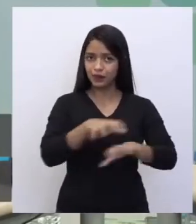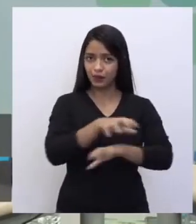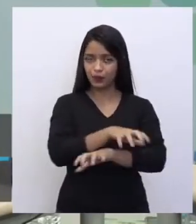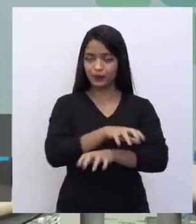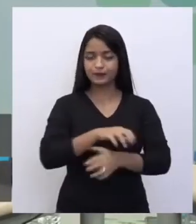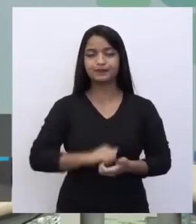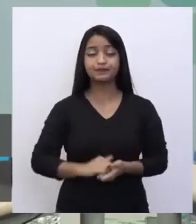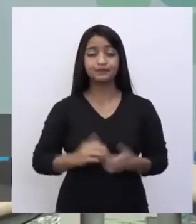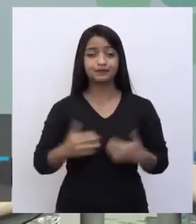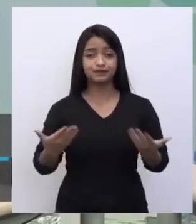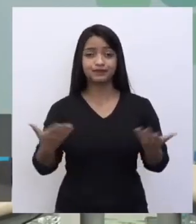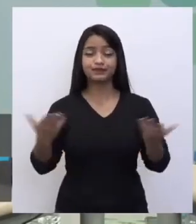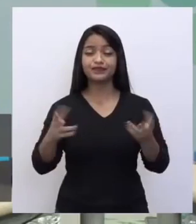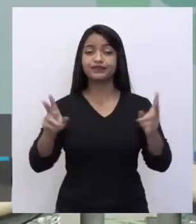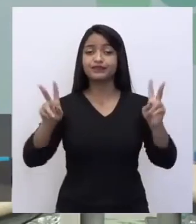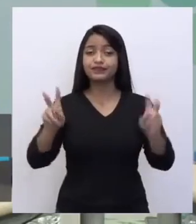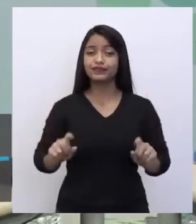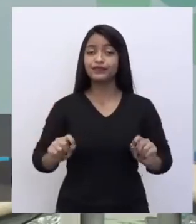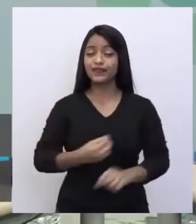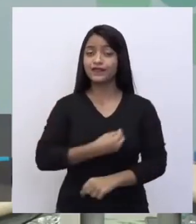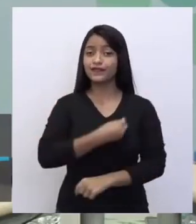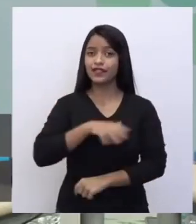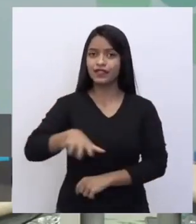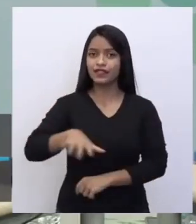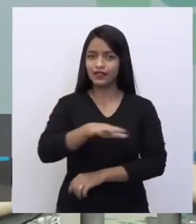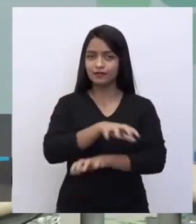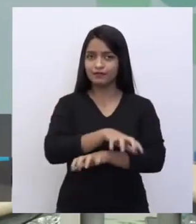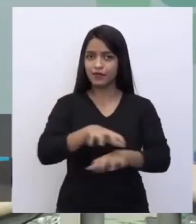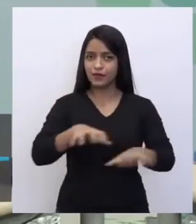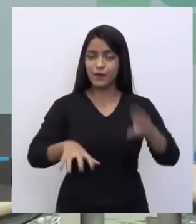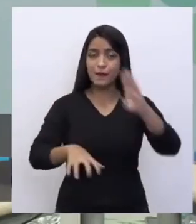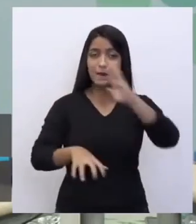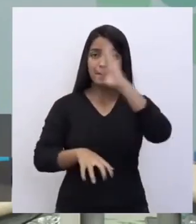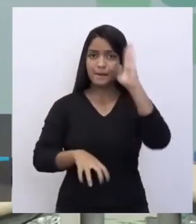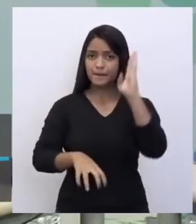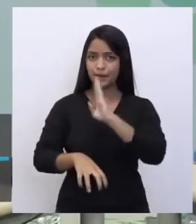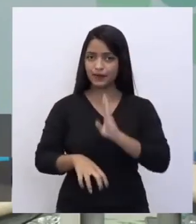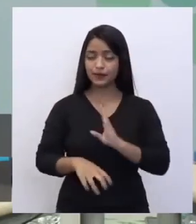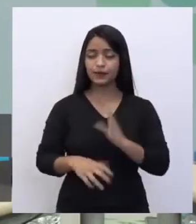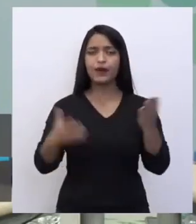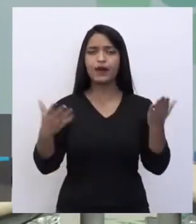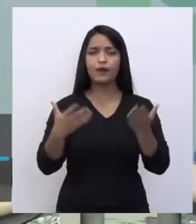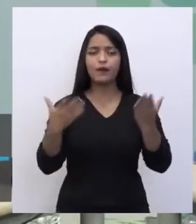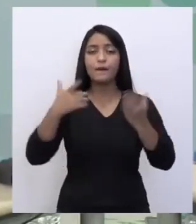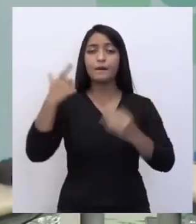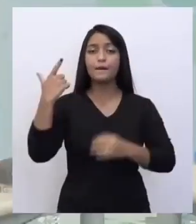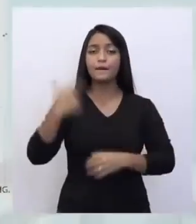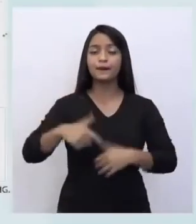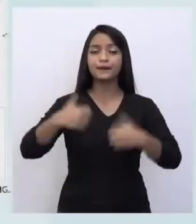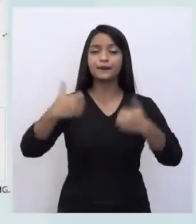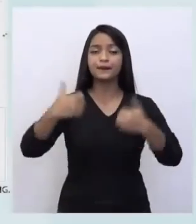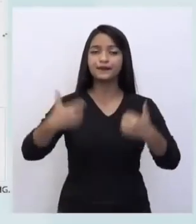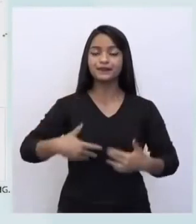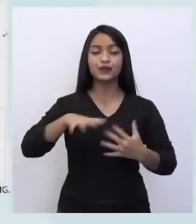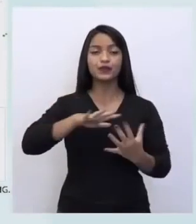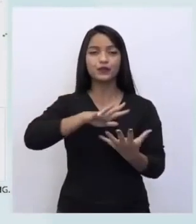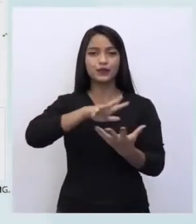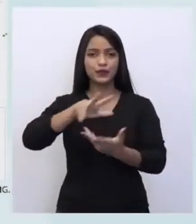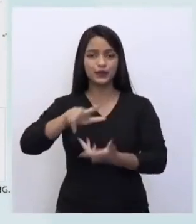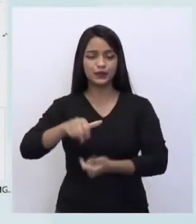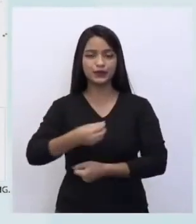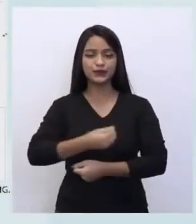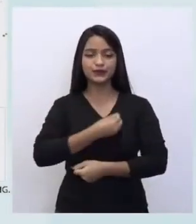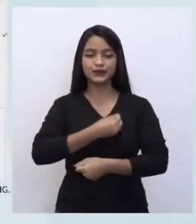de biomas brasileiros, agora nós vamos estender um pouquinho nosso olhar para os biomas do mundo. Então acompanhe aí na tela